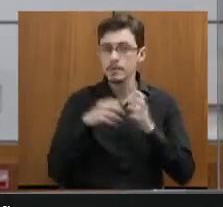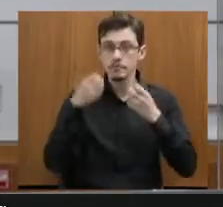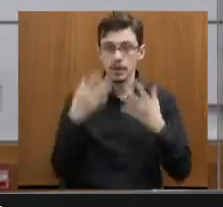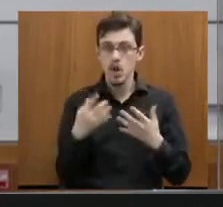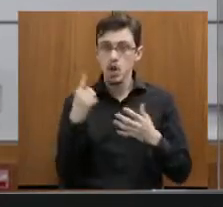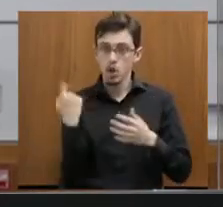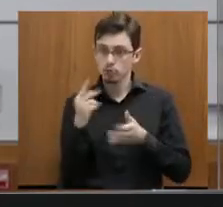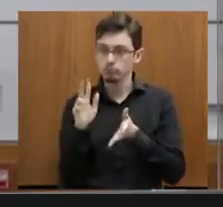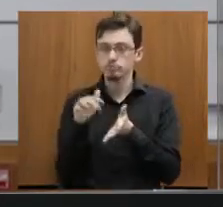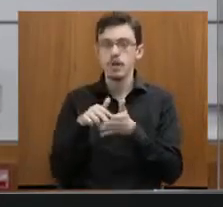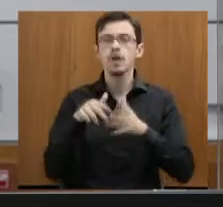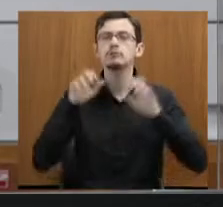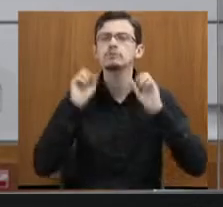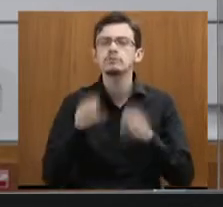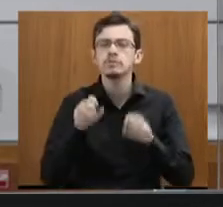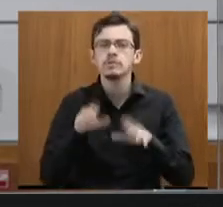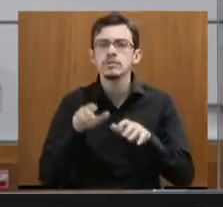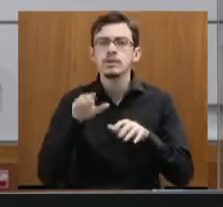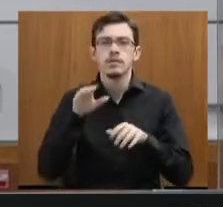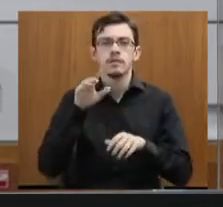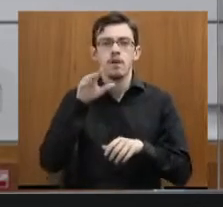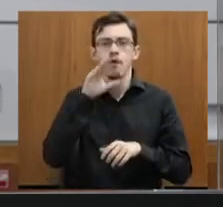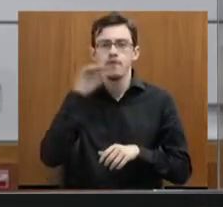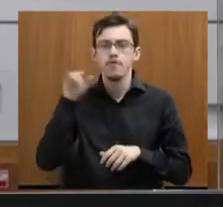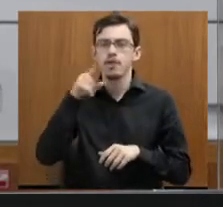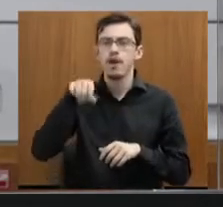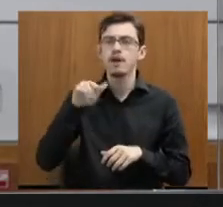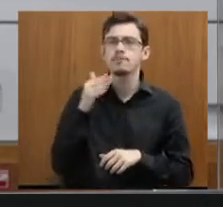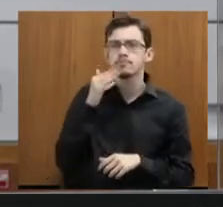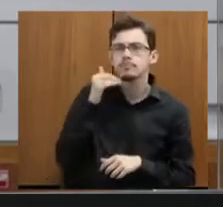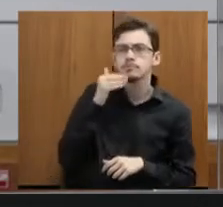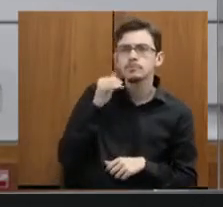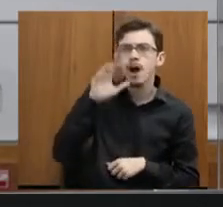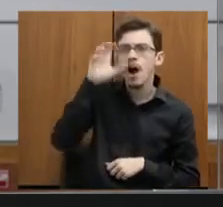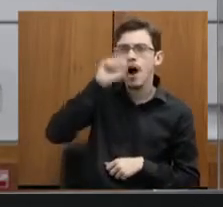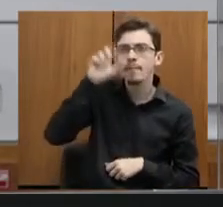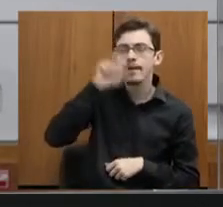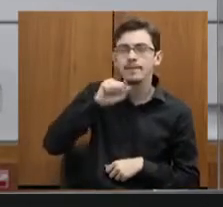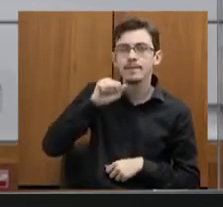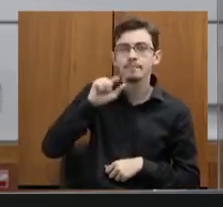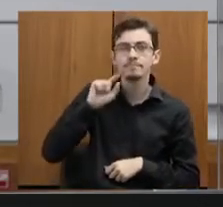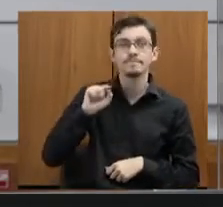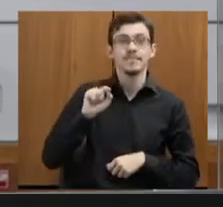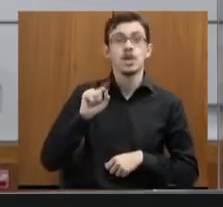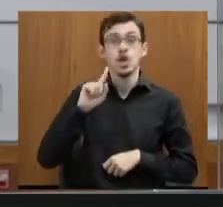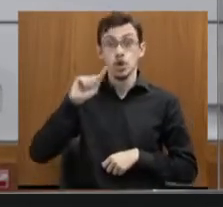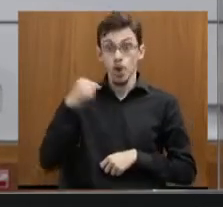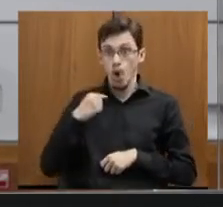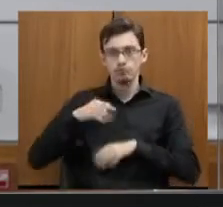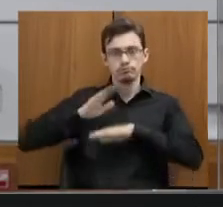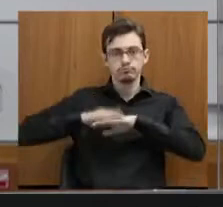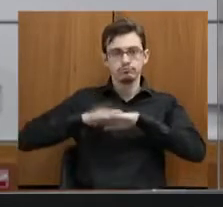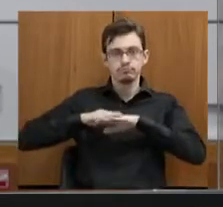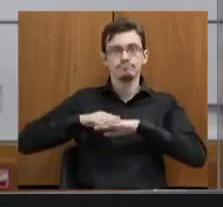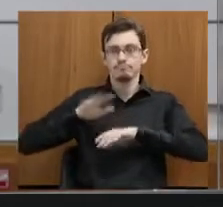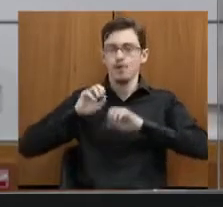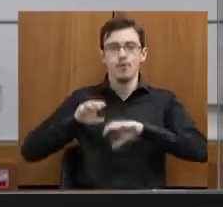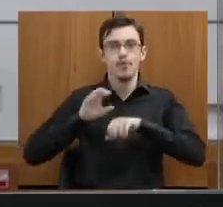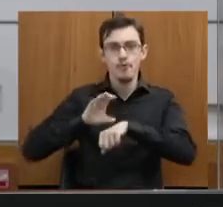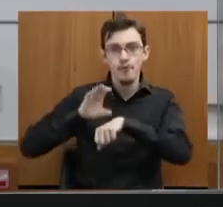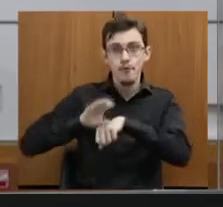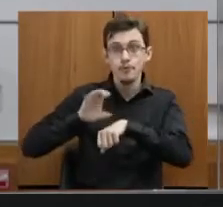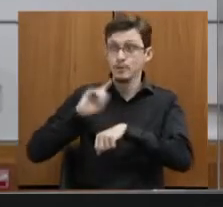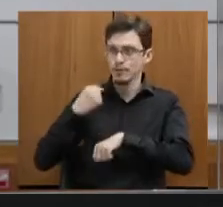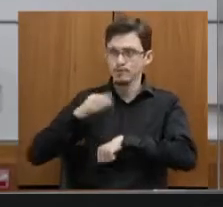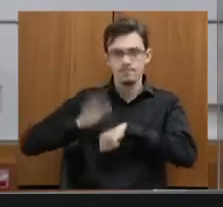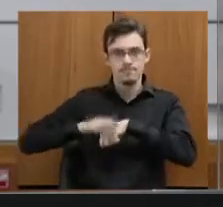povos e as comunidades tradicionais de matriz africana as informações capacitações ela sempre se deram a partir de nós né não tem